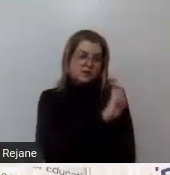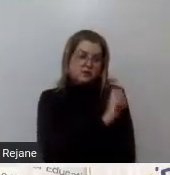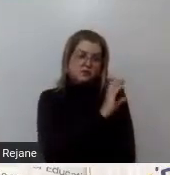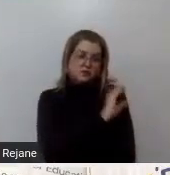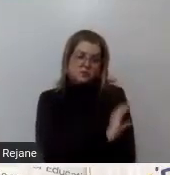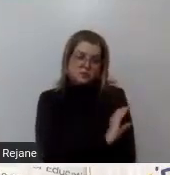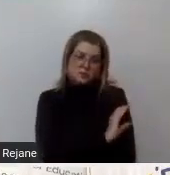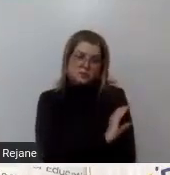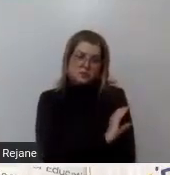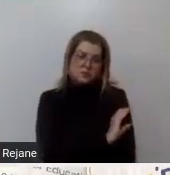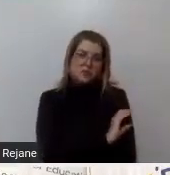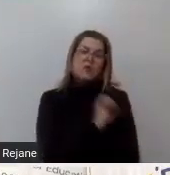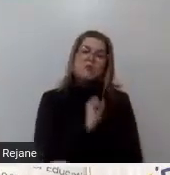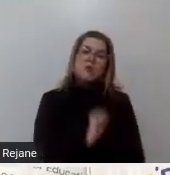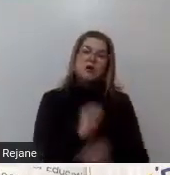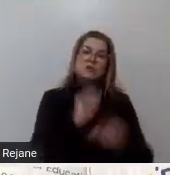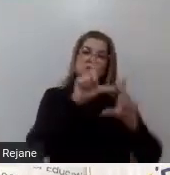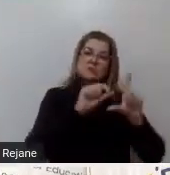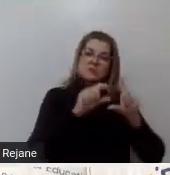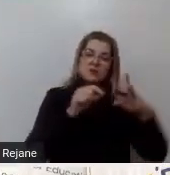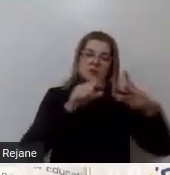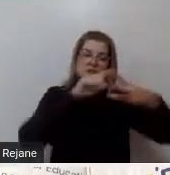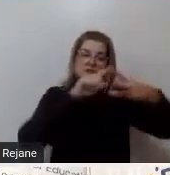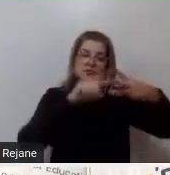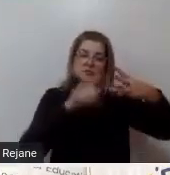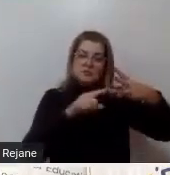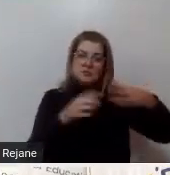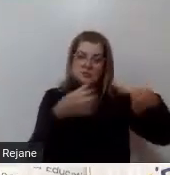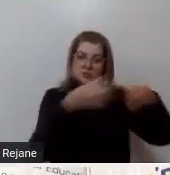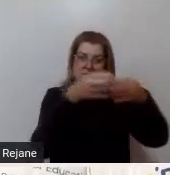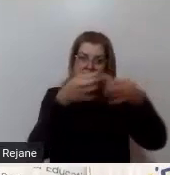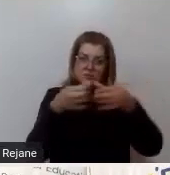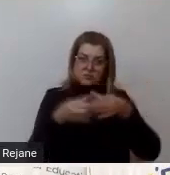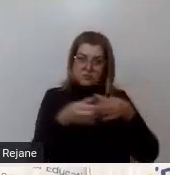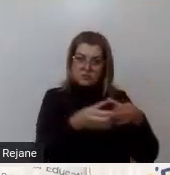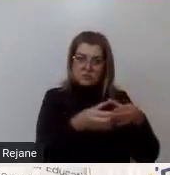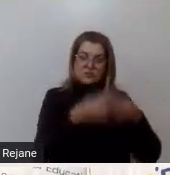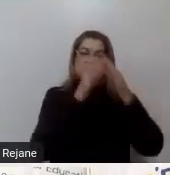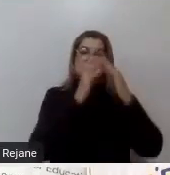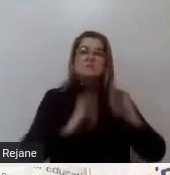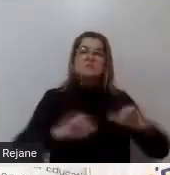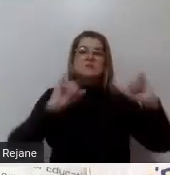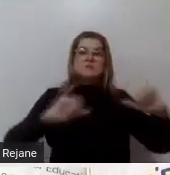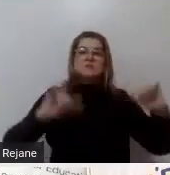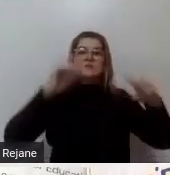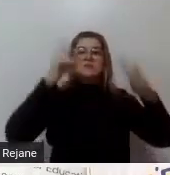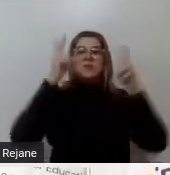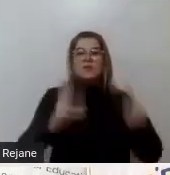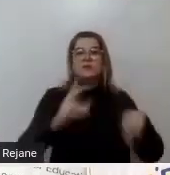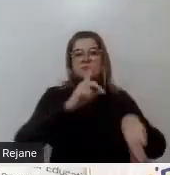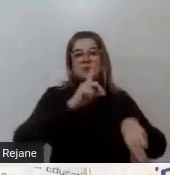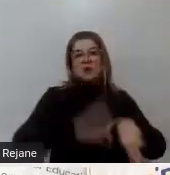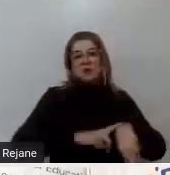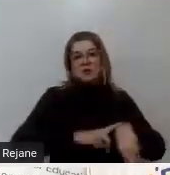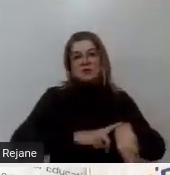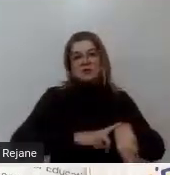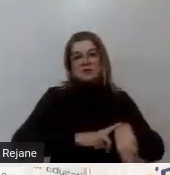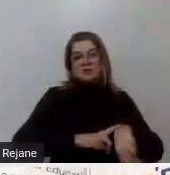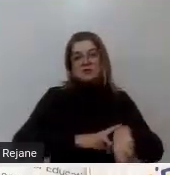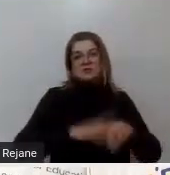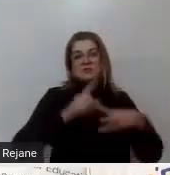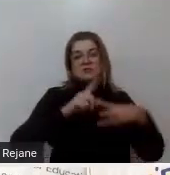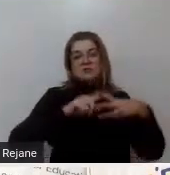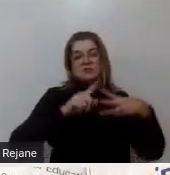Então, eu posso selecionar 3 turmas aqui e eu publico automaticamente nas 3